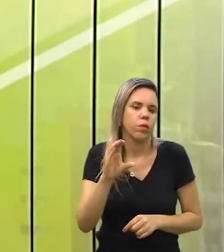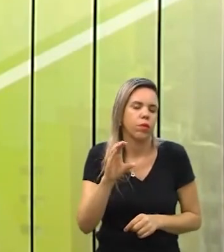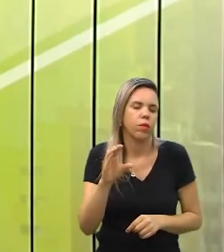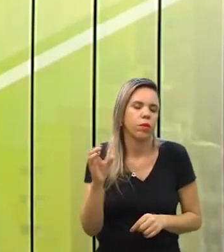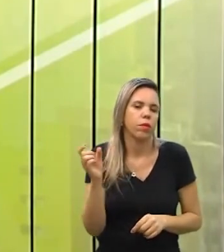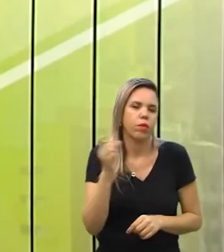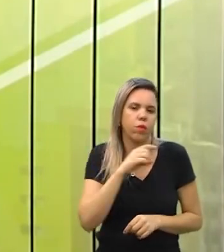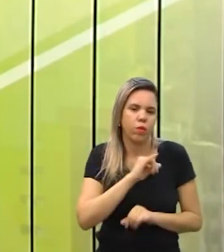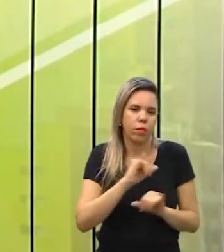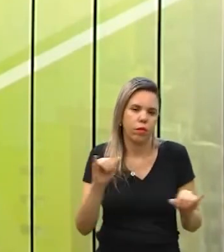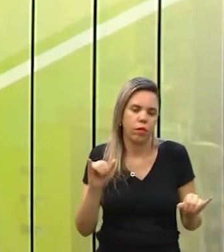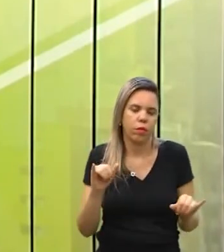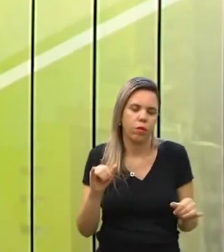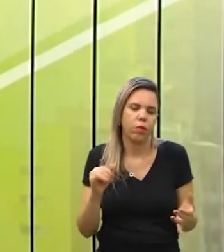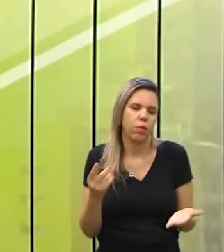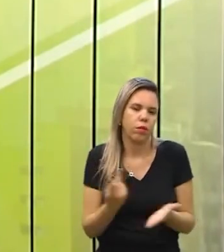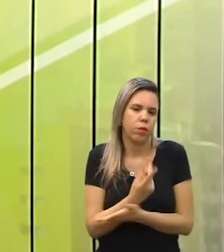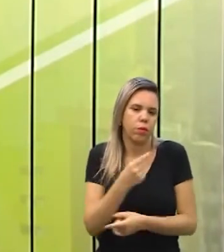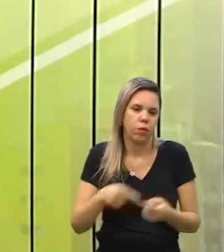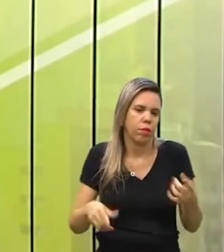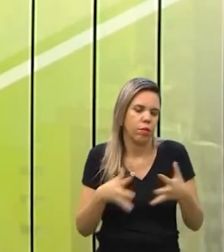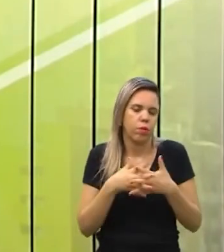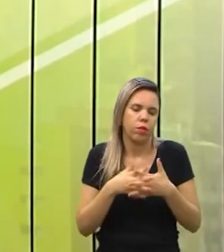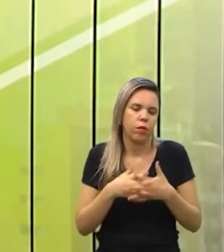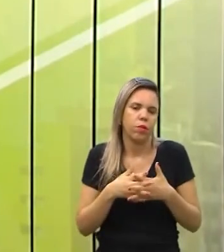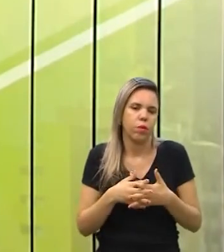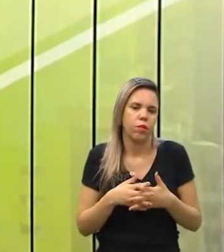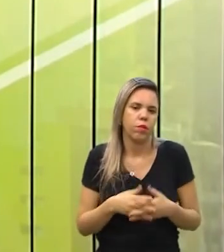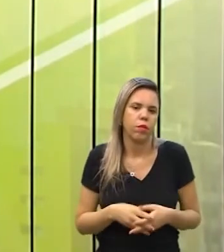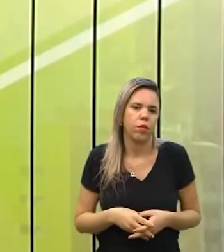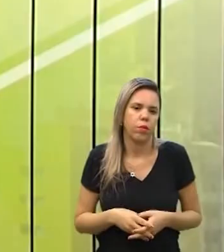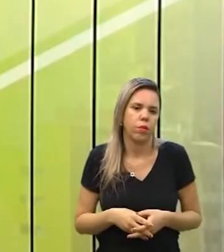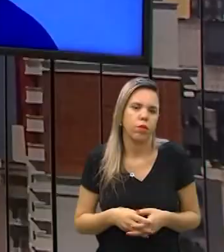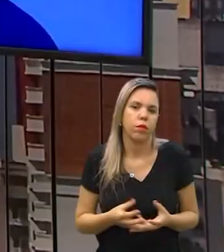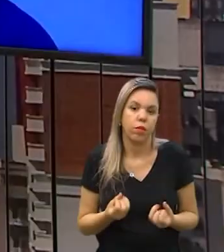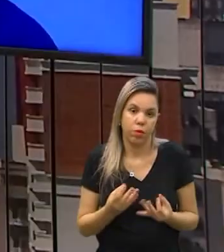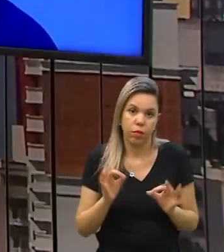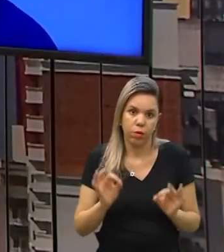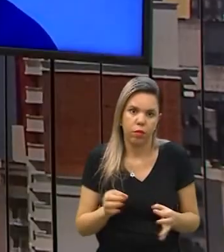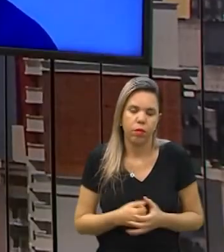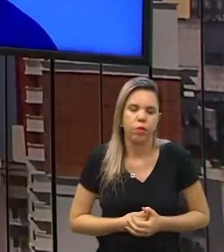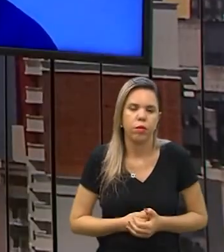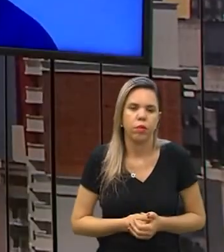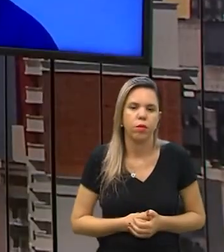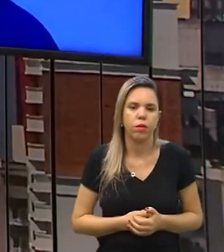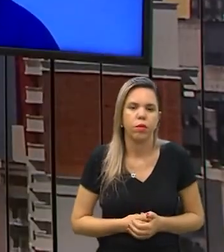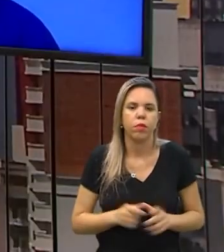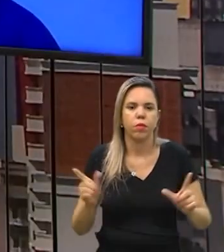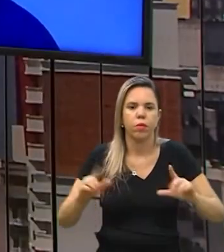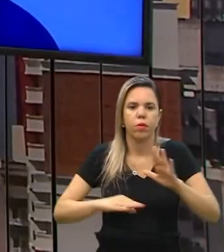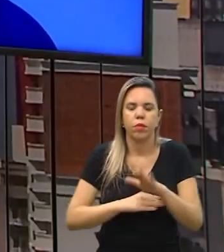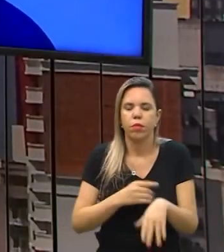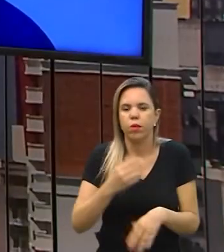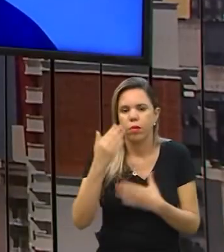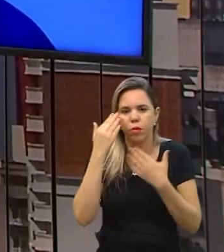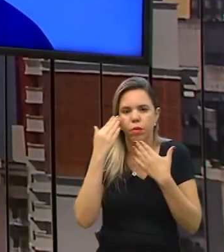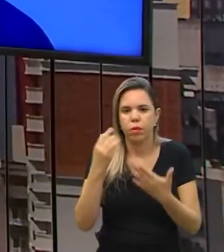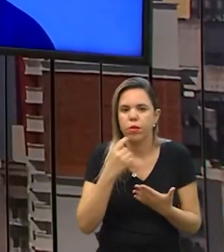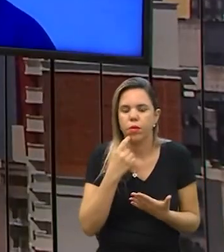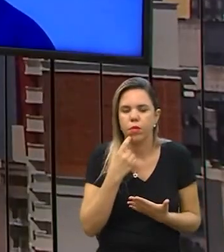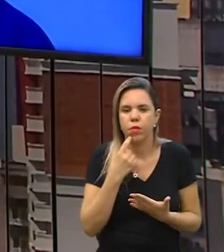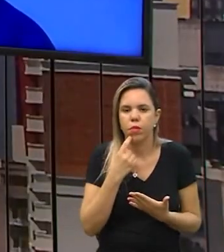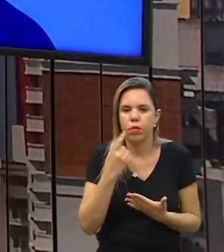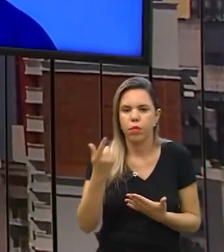e desinformação, nada de sensacionalismo, é informação. A TV Câmara Campinas agradece a todos por mais